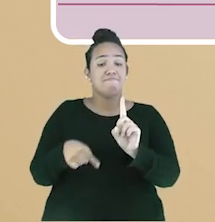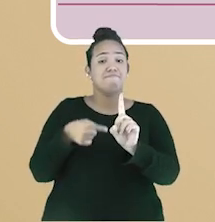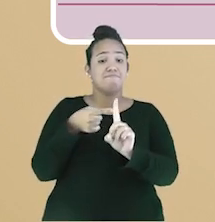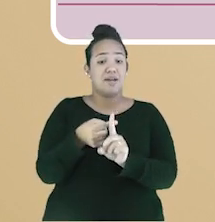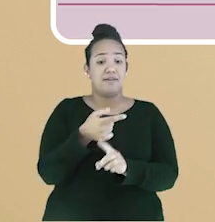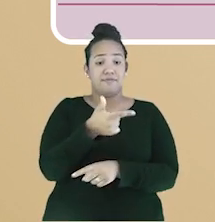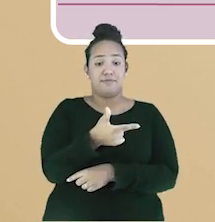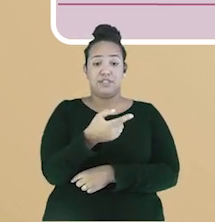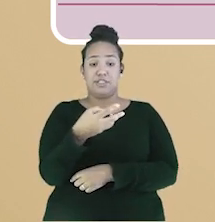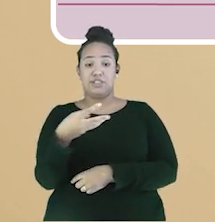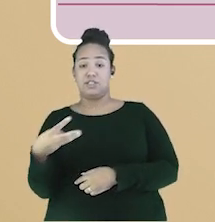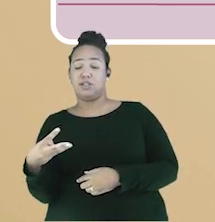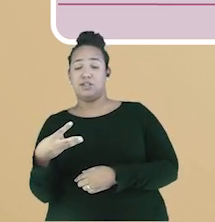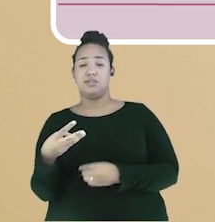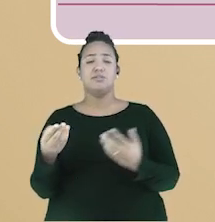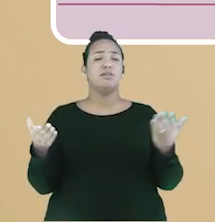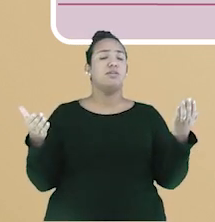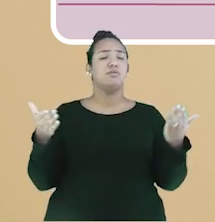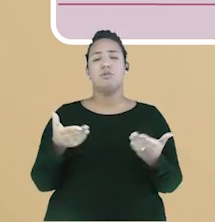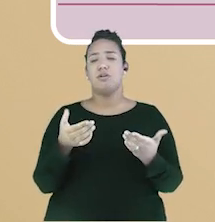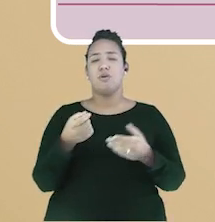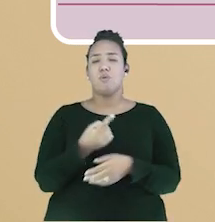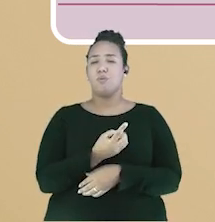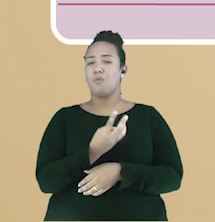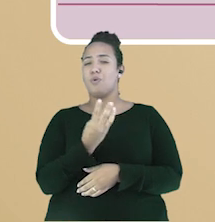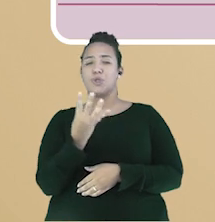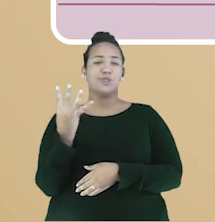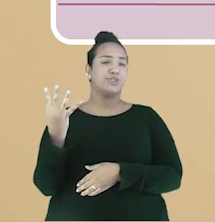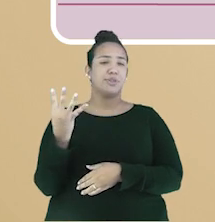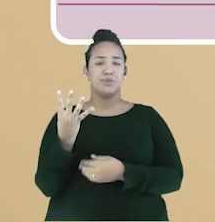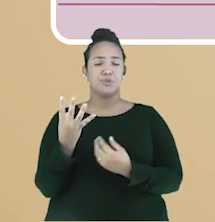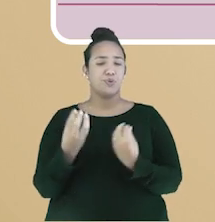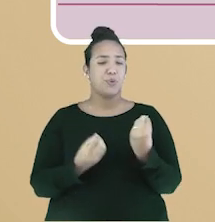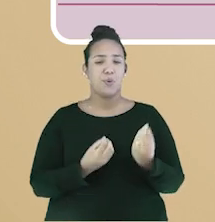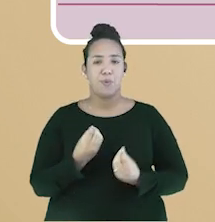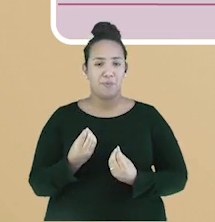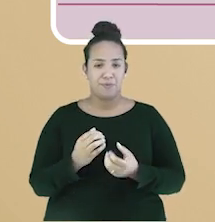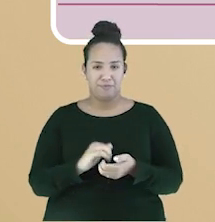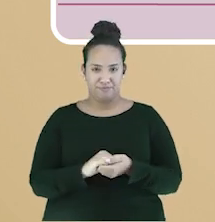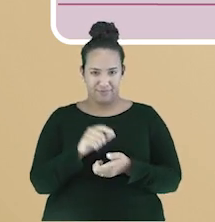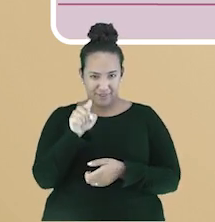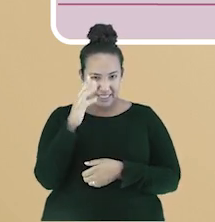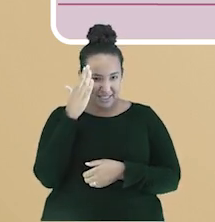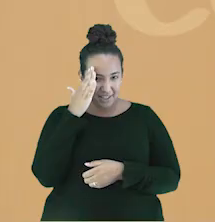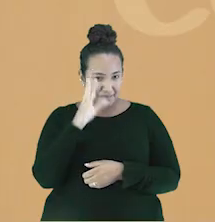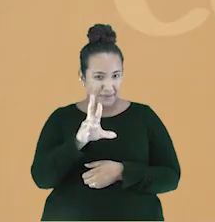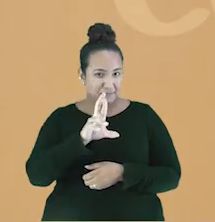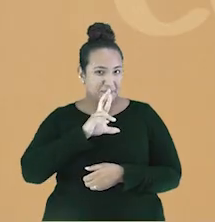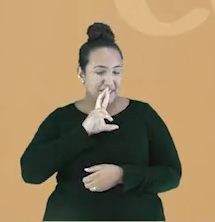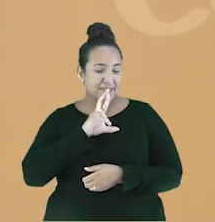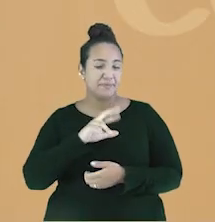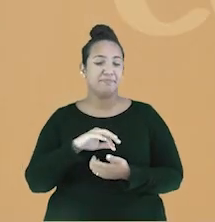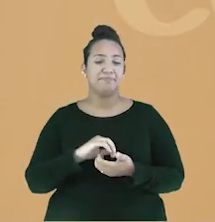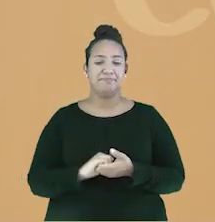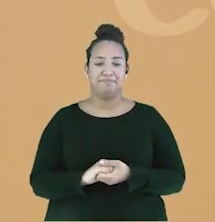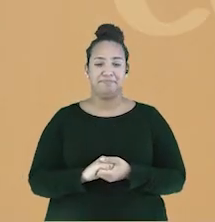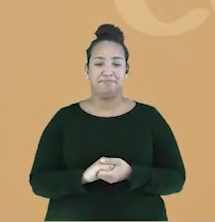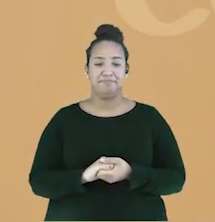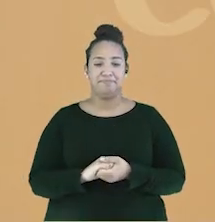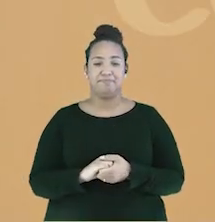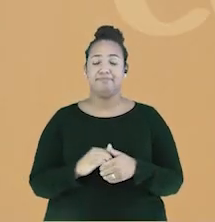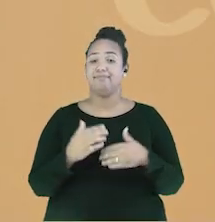minhas. Com quantas bolinhas você ficou? Você sabe responder? Antes